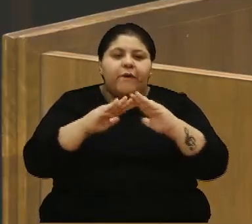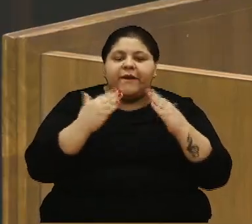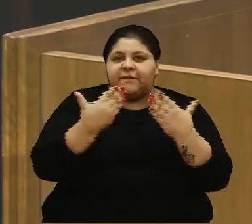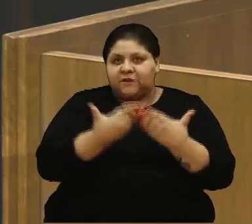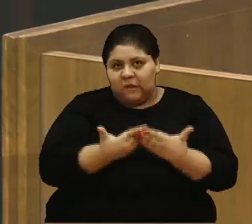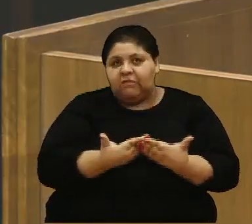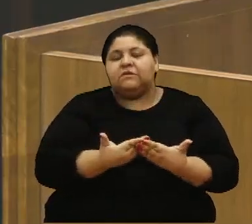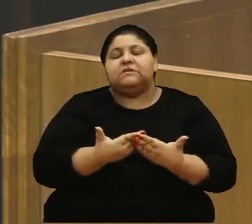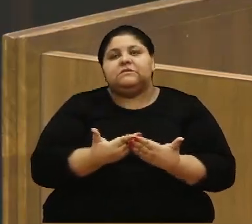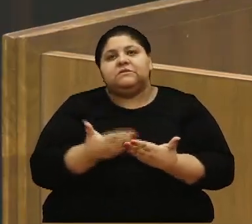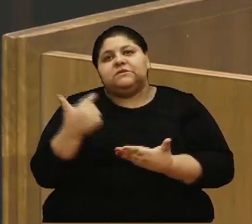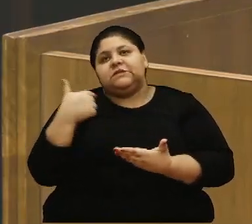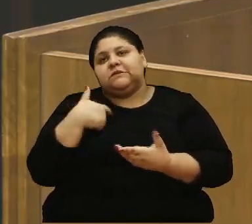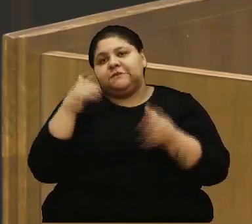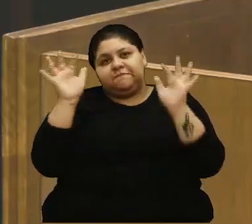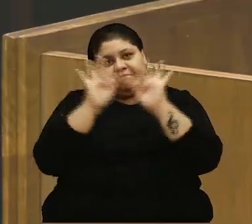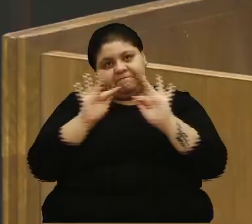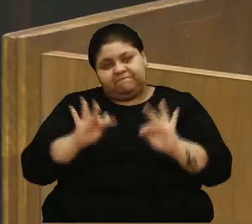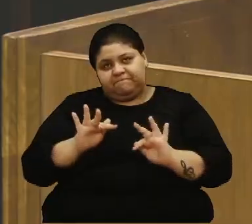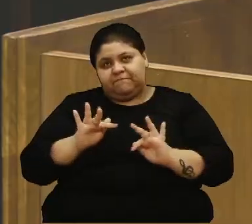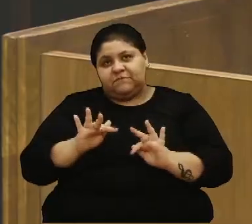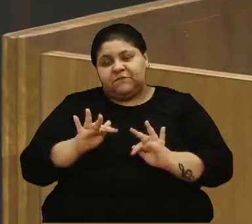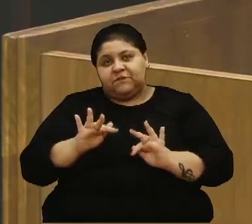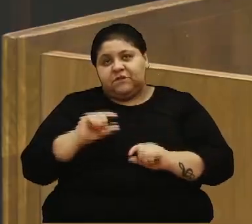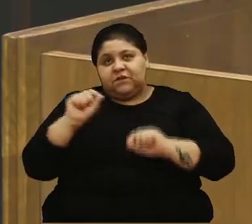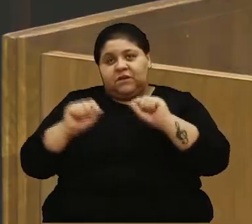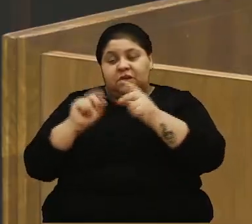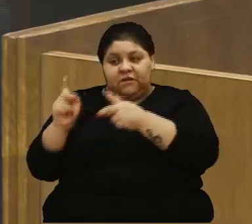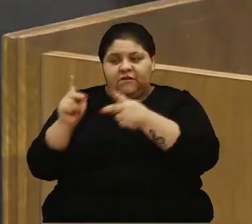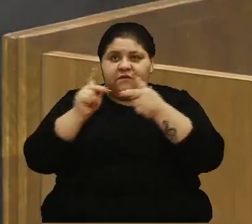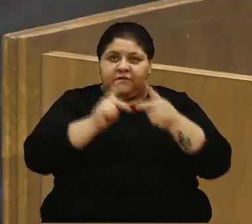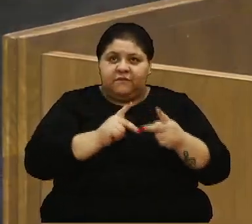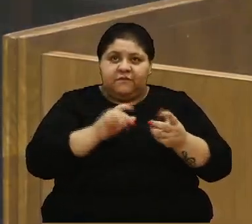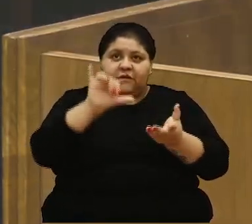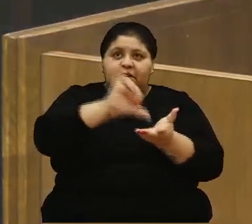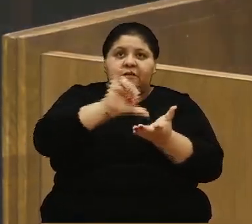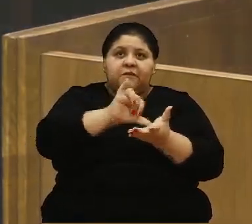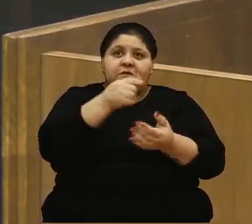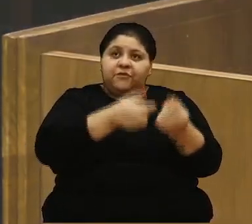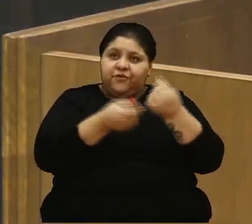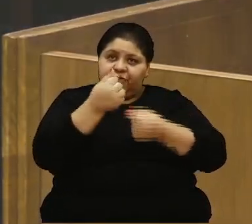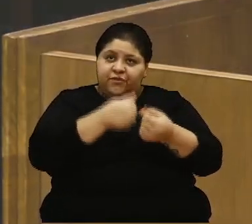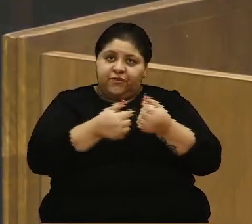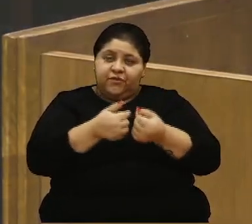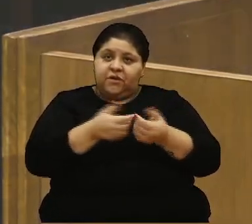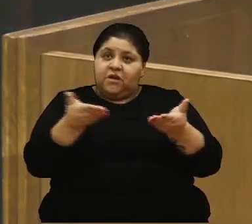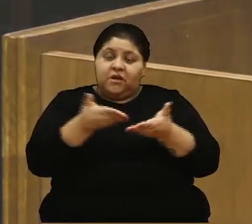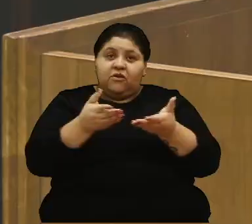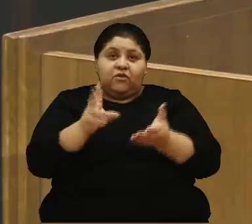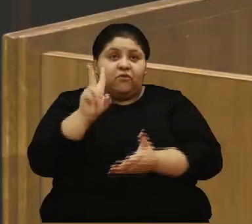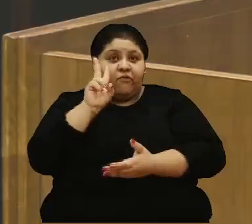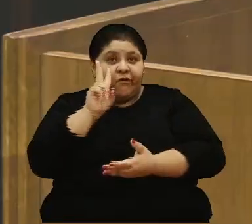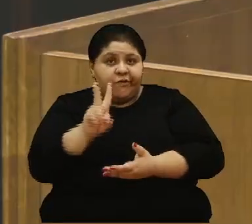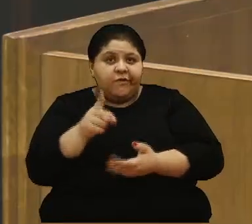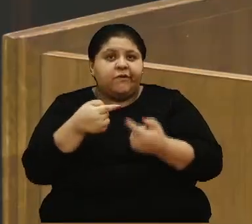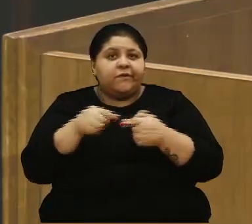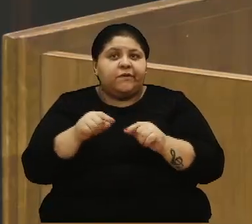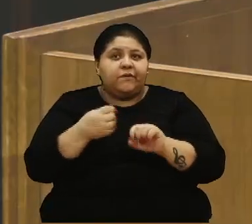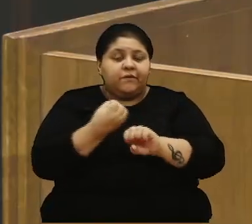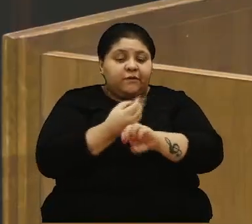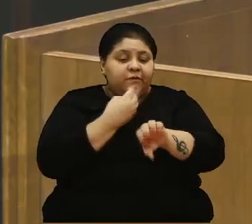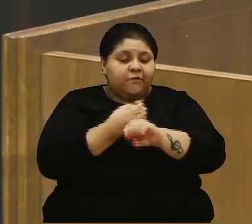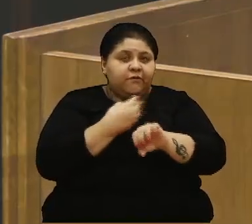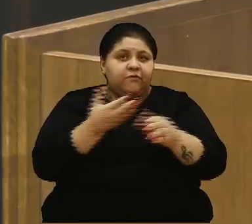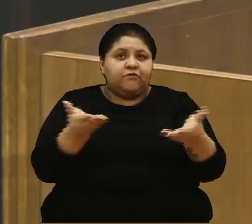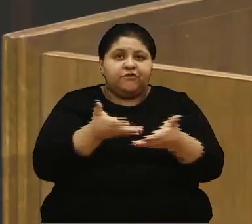Então, estou extremamente feliz com isso. Aliás, quem visitar o centro administrativo, eu ainda não estive ali para ver, mas a SMED também já